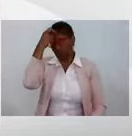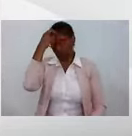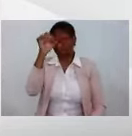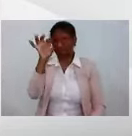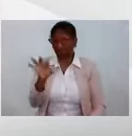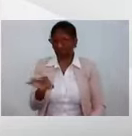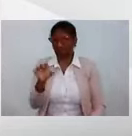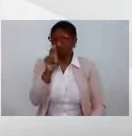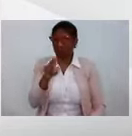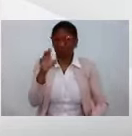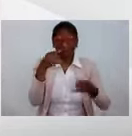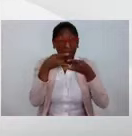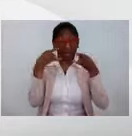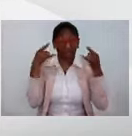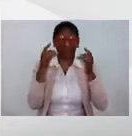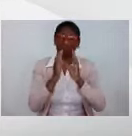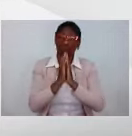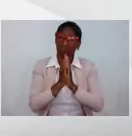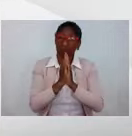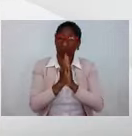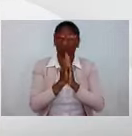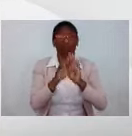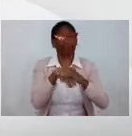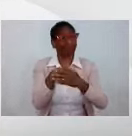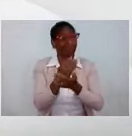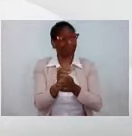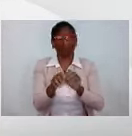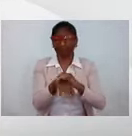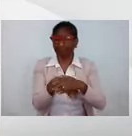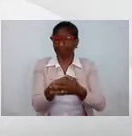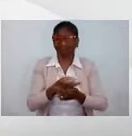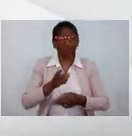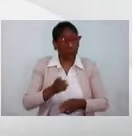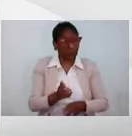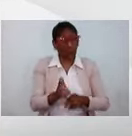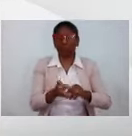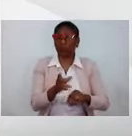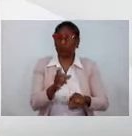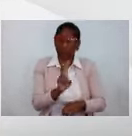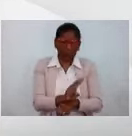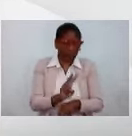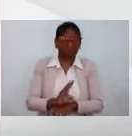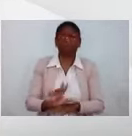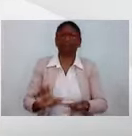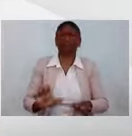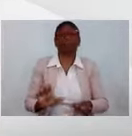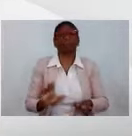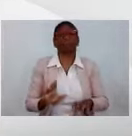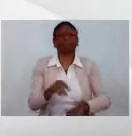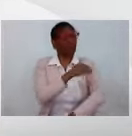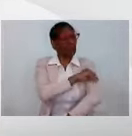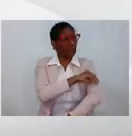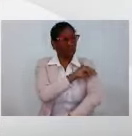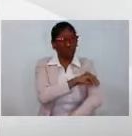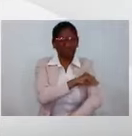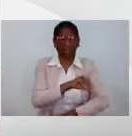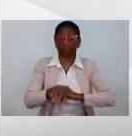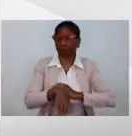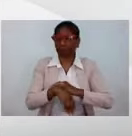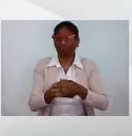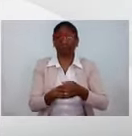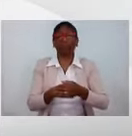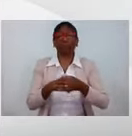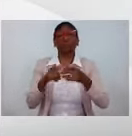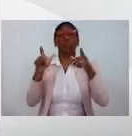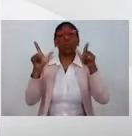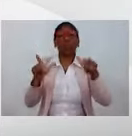uso da máscara, como eu falei, é crucial, a higiene constante das mãos, o uso do álcool gel, ambientes